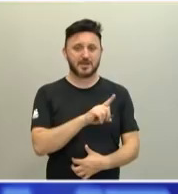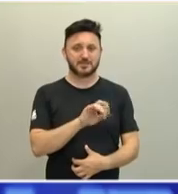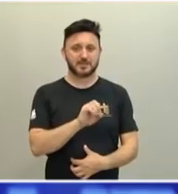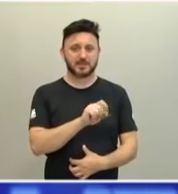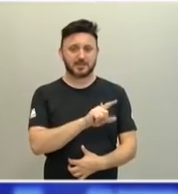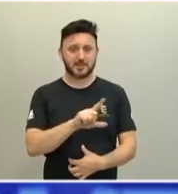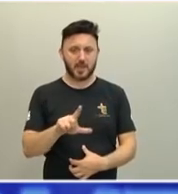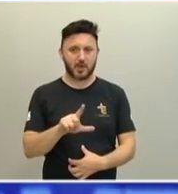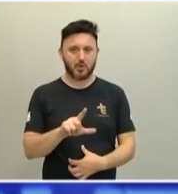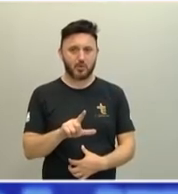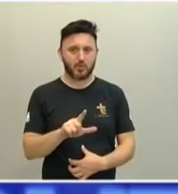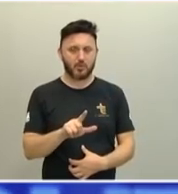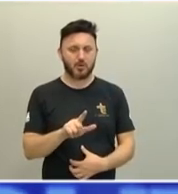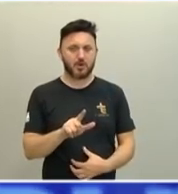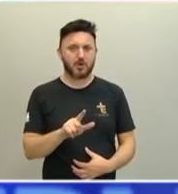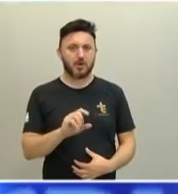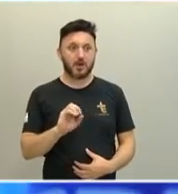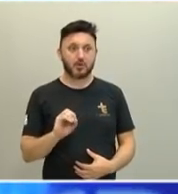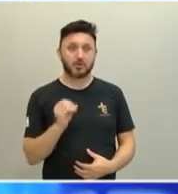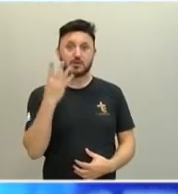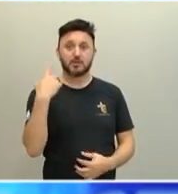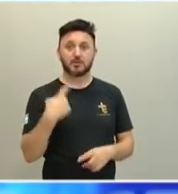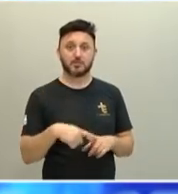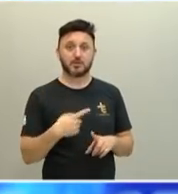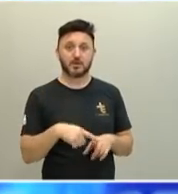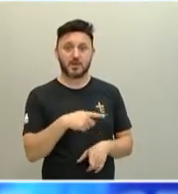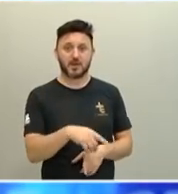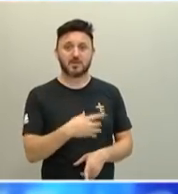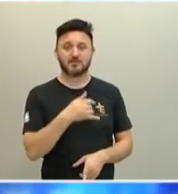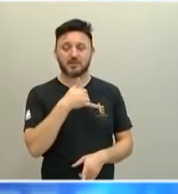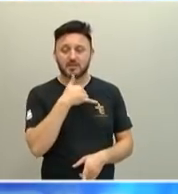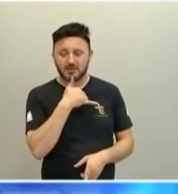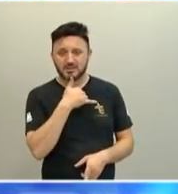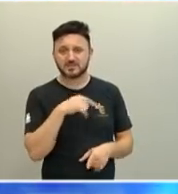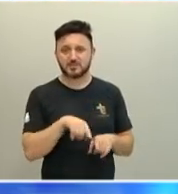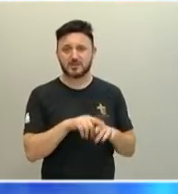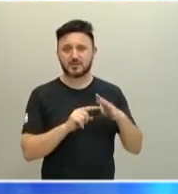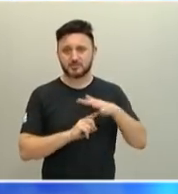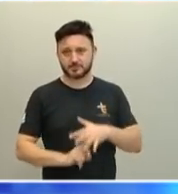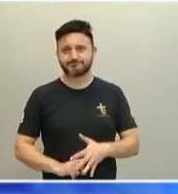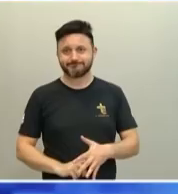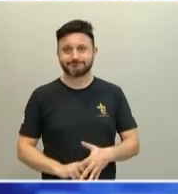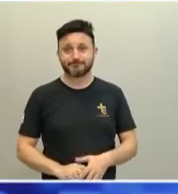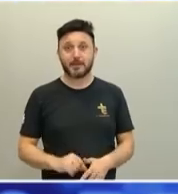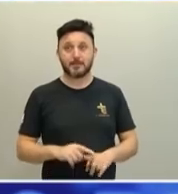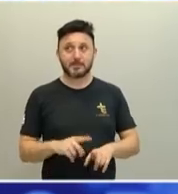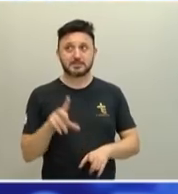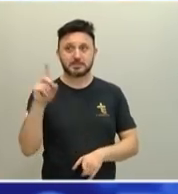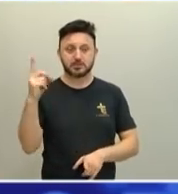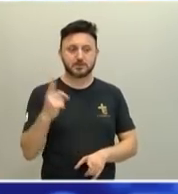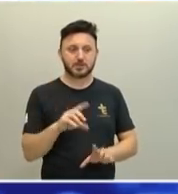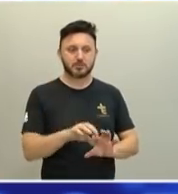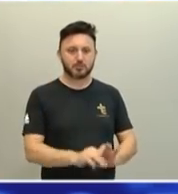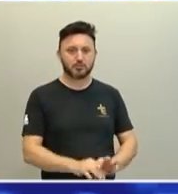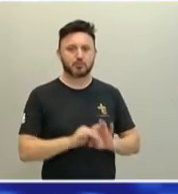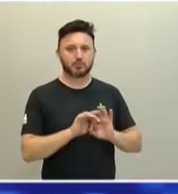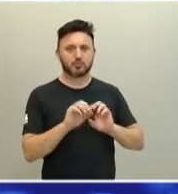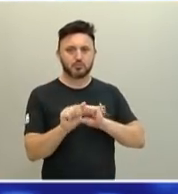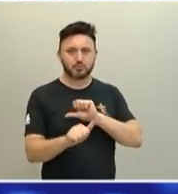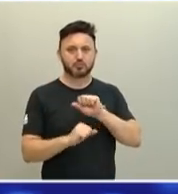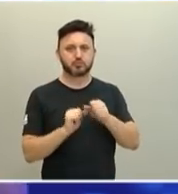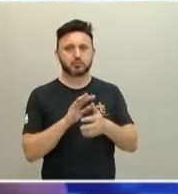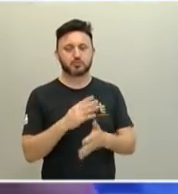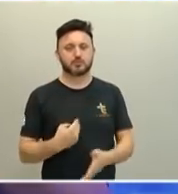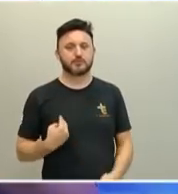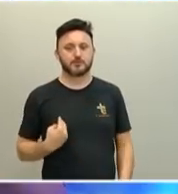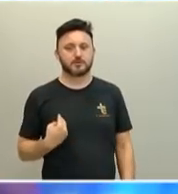ossos secos. E quero dizer a você agora, de uma forma muito profunda e profética: eu não saí da minha casa para vir aqui dar